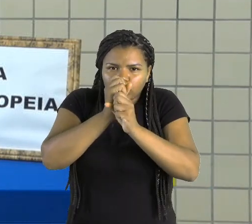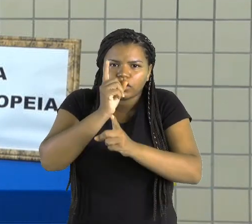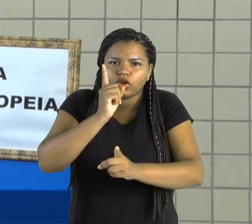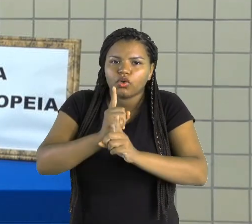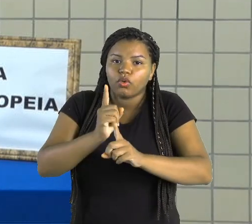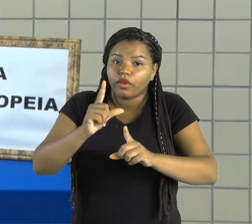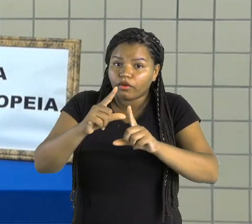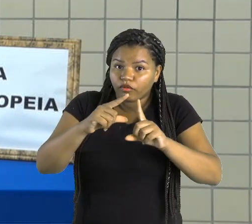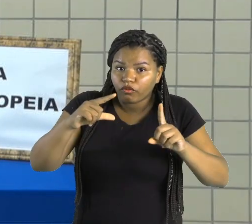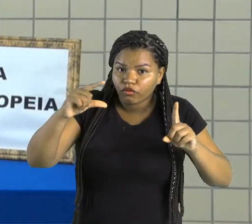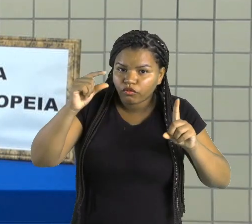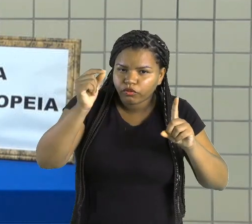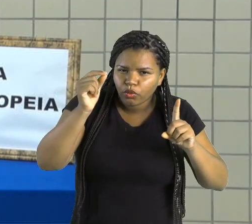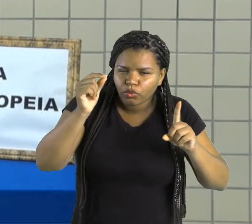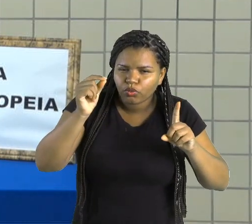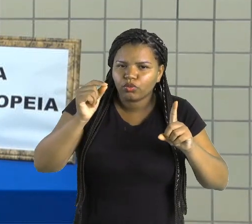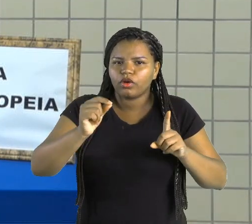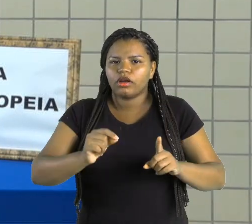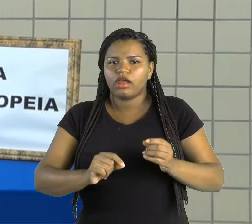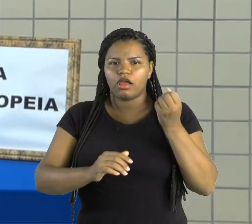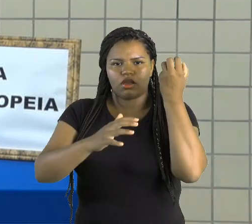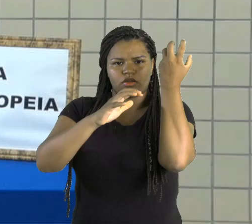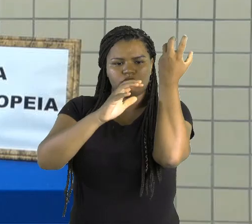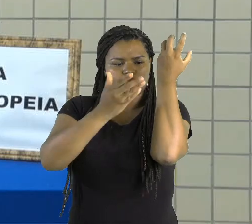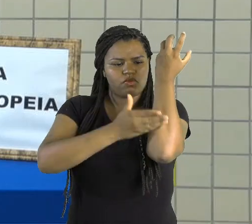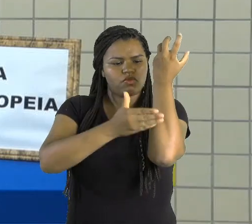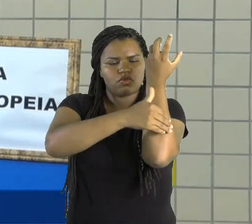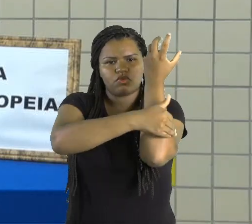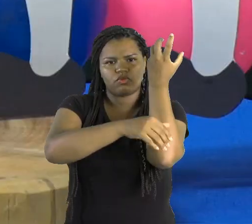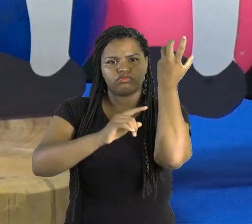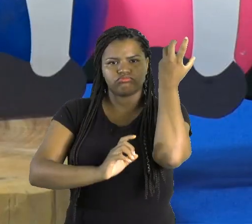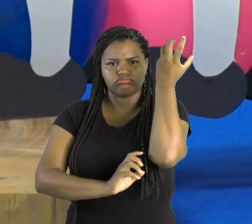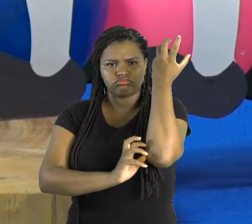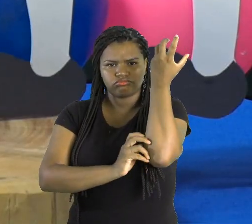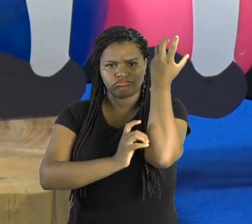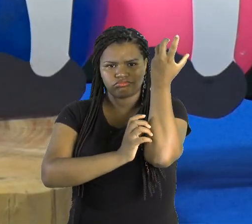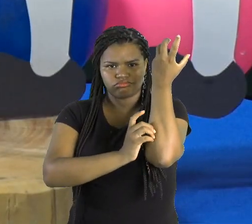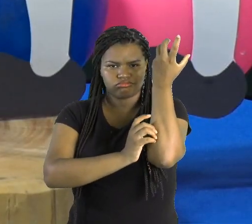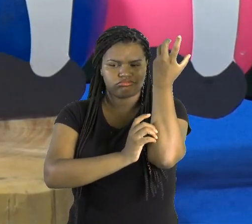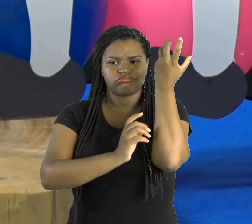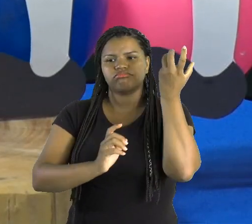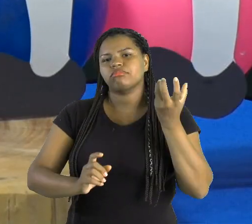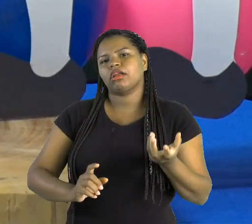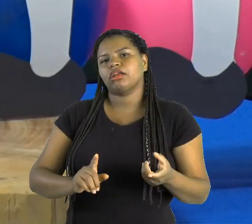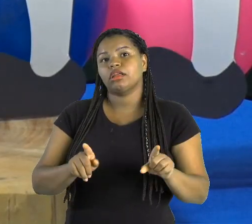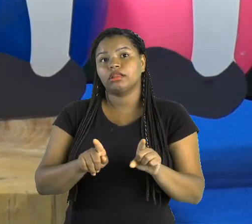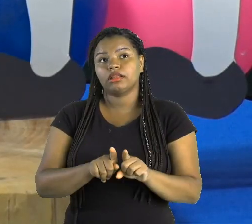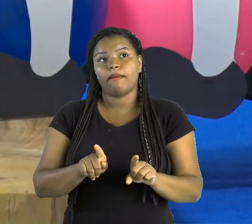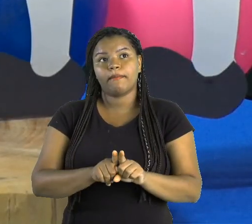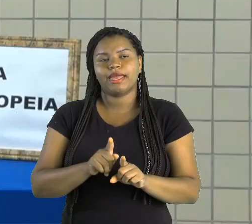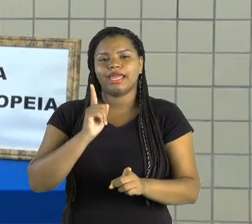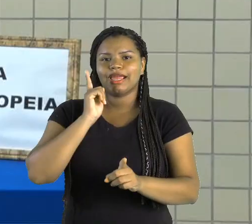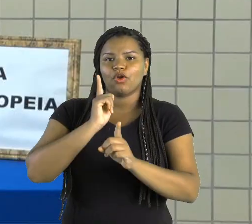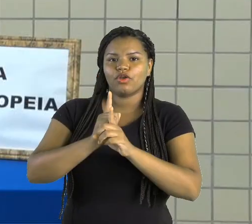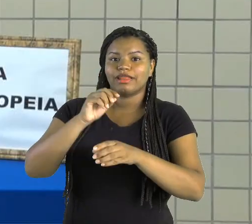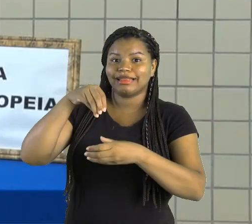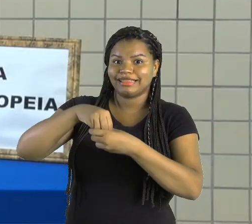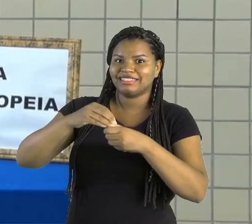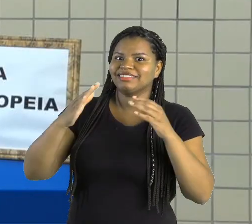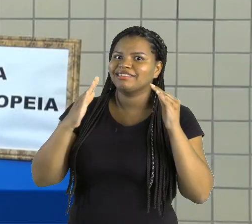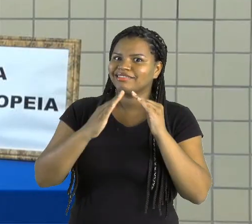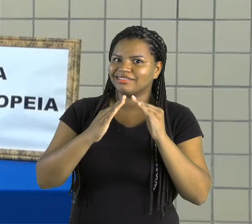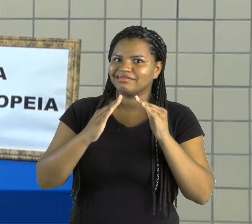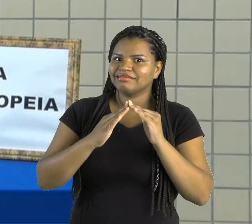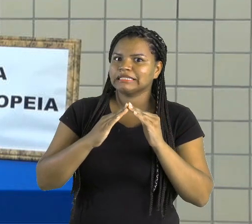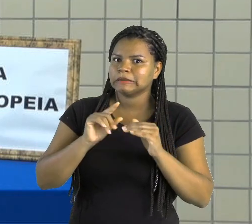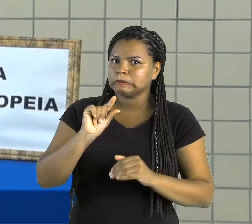árvores, cascos de árvores, também pode ser encontrada em casa. E aí é um